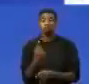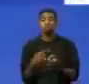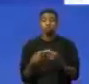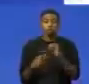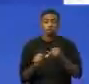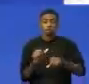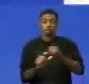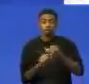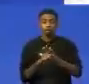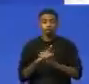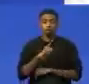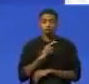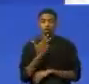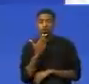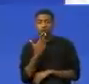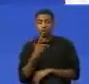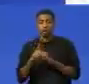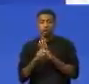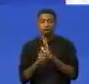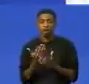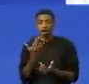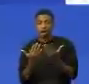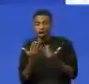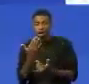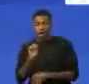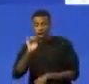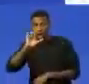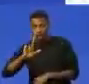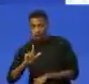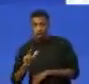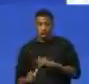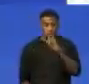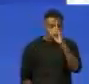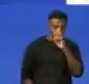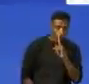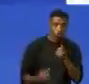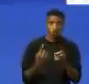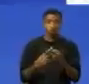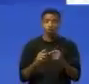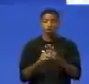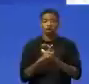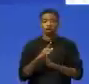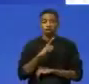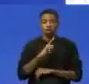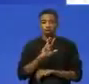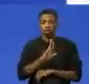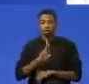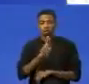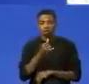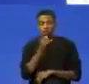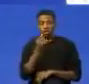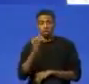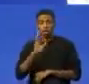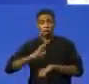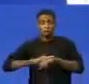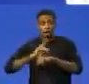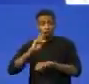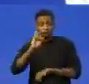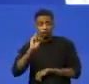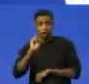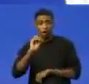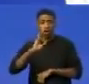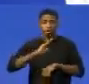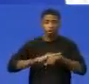a mudança da coloração da chama azul para o amarelo é devido à transição eletrônica, de um nível de energia maior para um nível